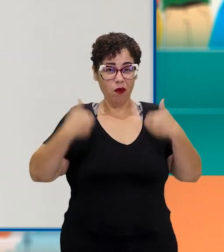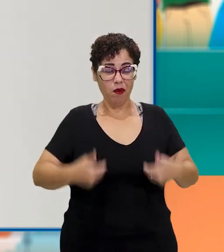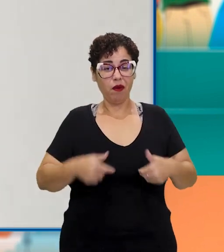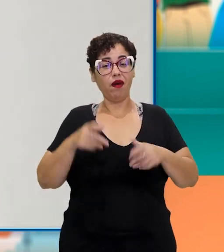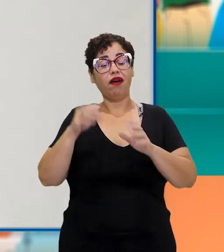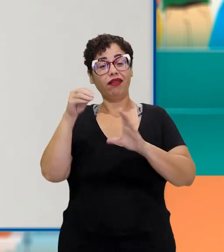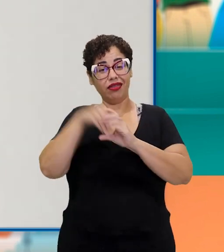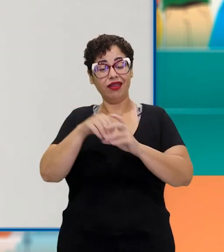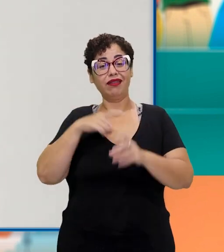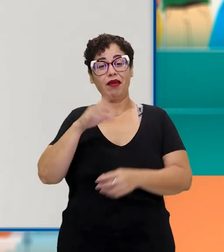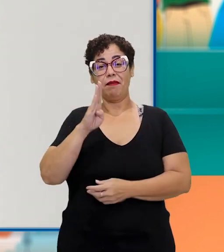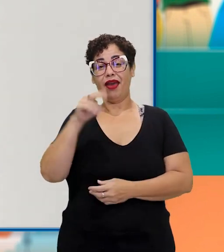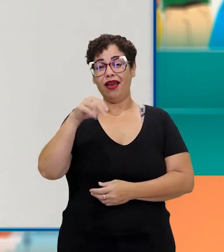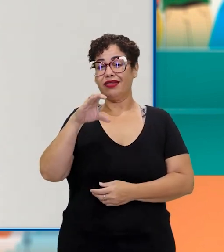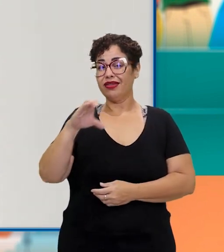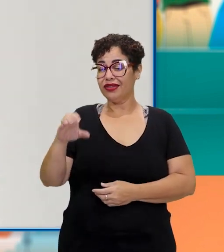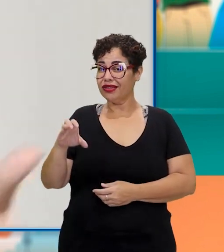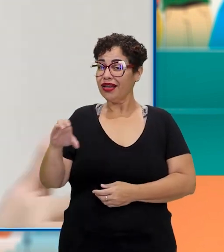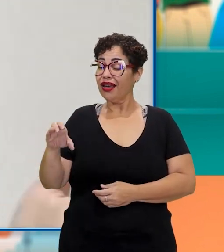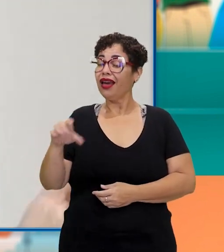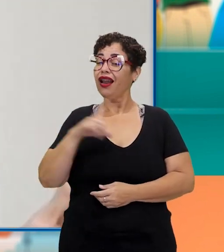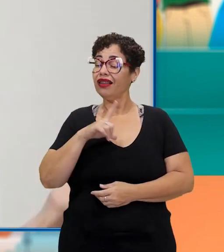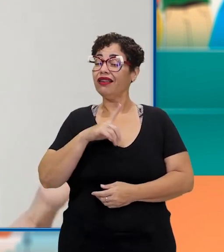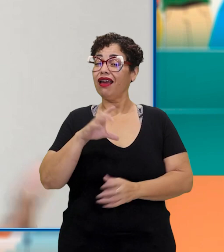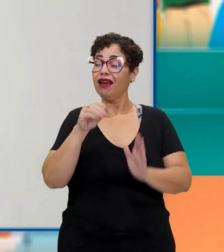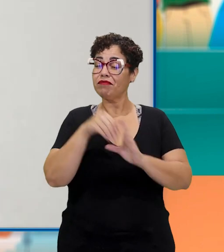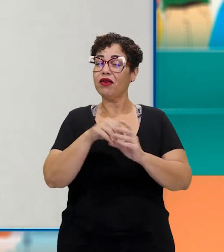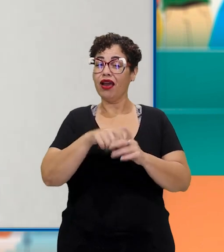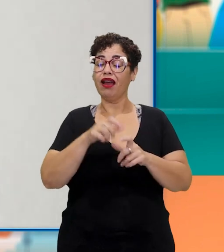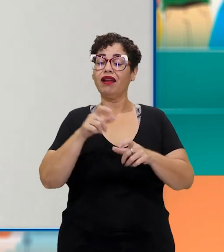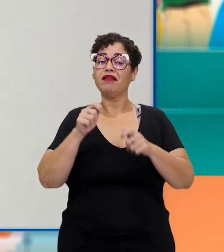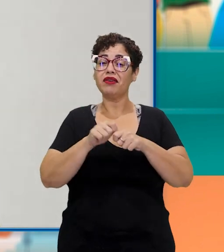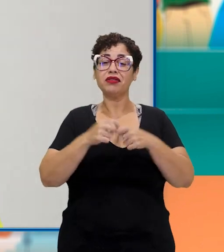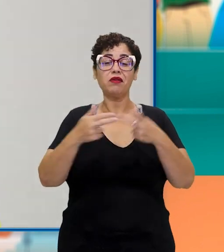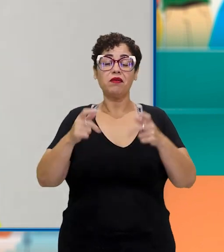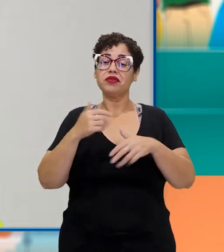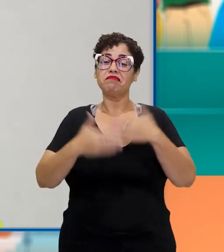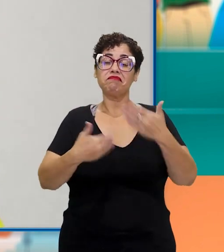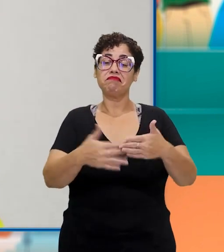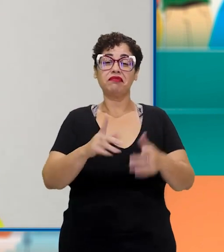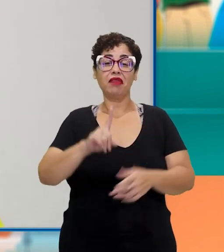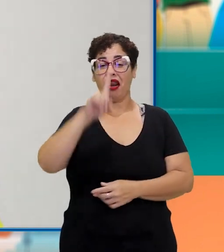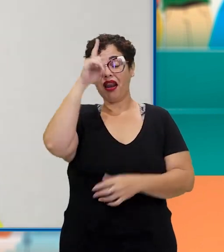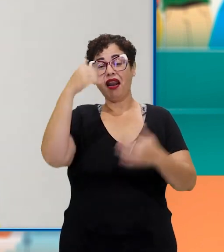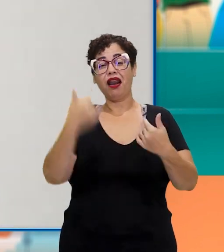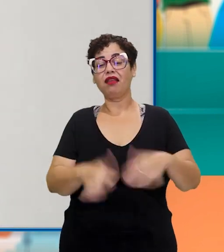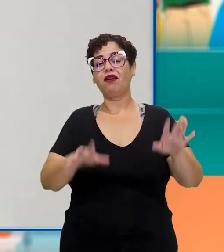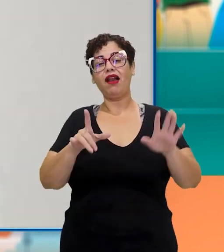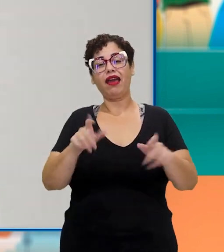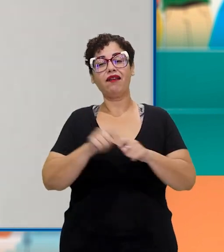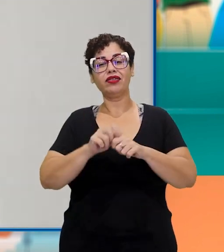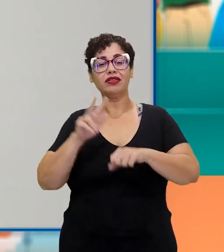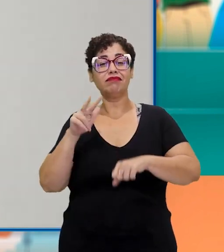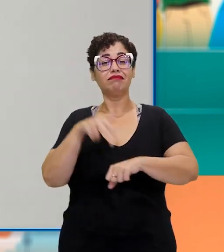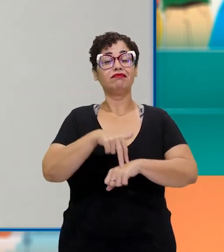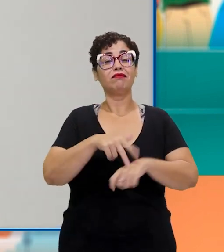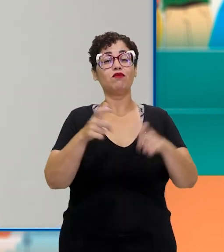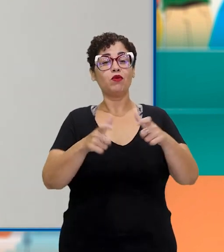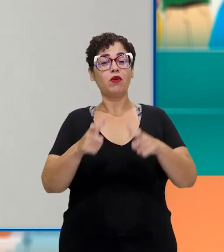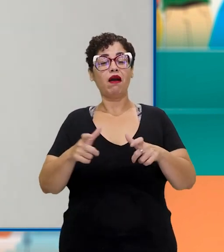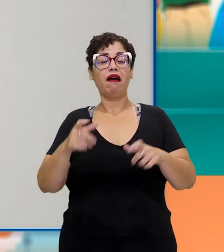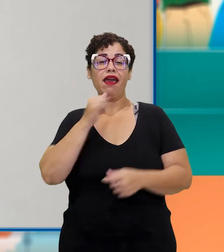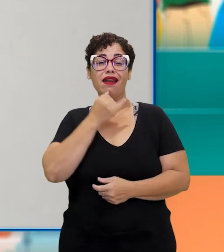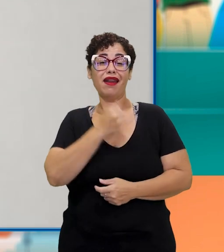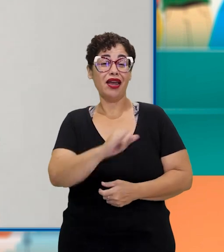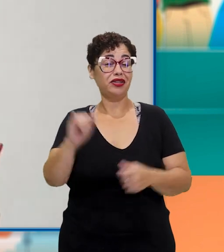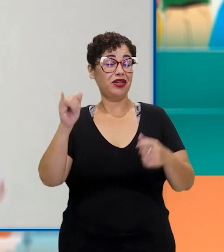socioemocional citada da BNCC, é inerente ao colérico, que é um ótimo executor por natureza. Eles sempre procuram ocupar